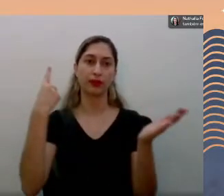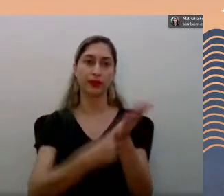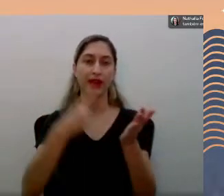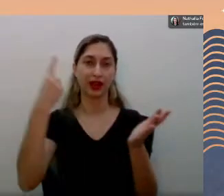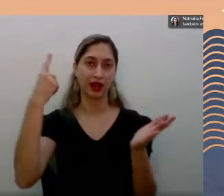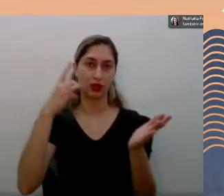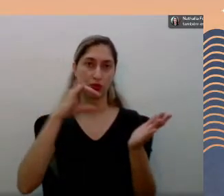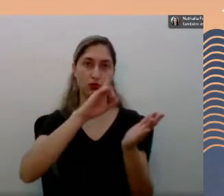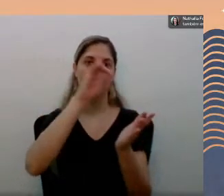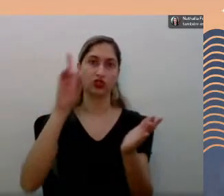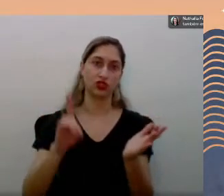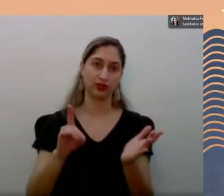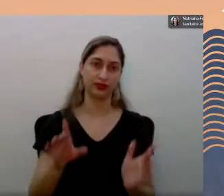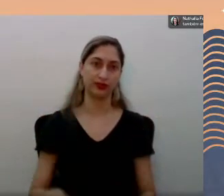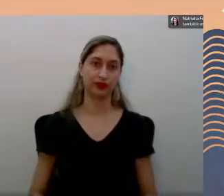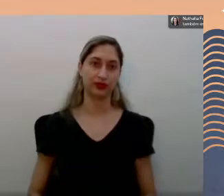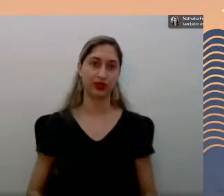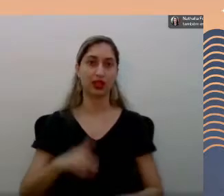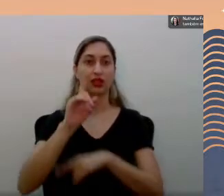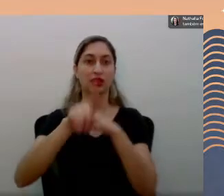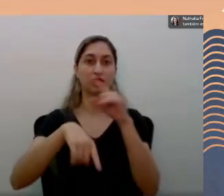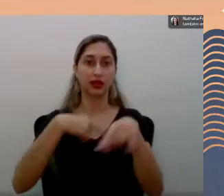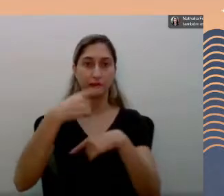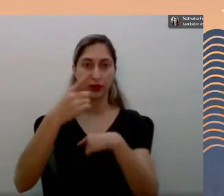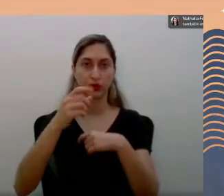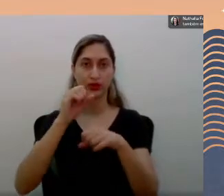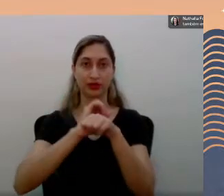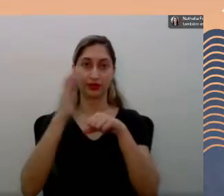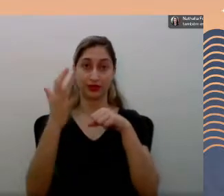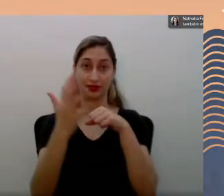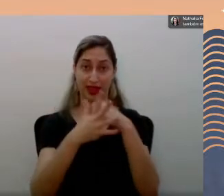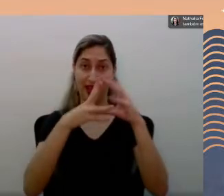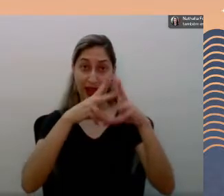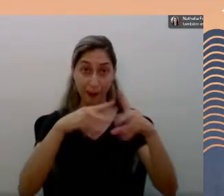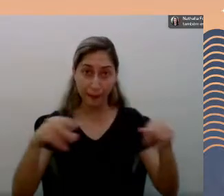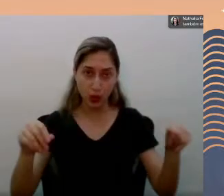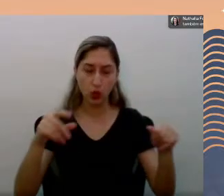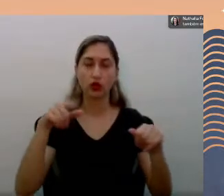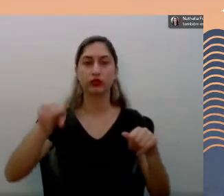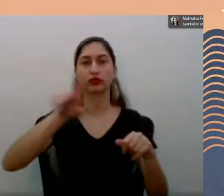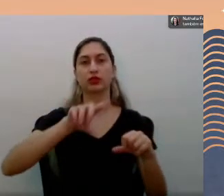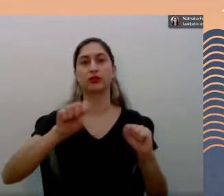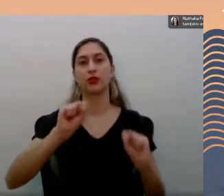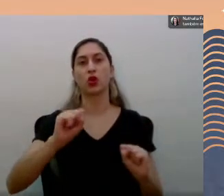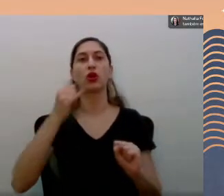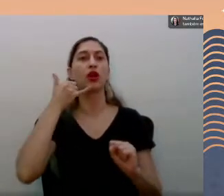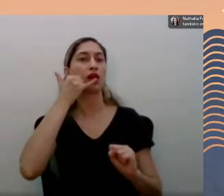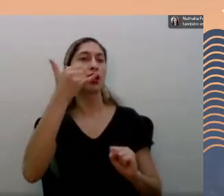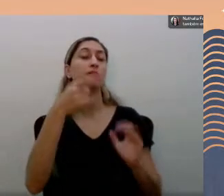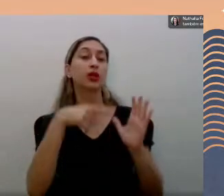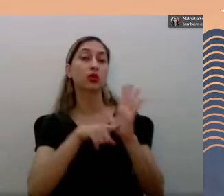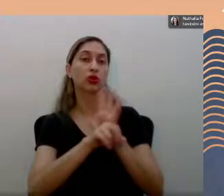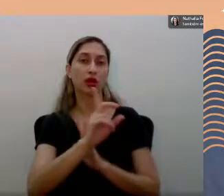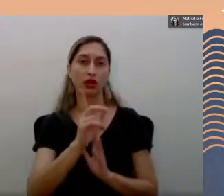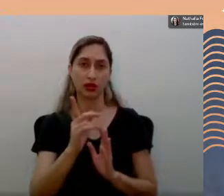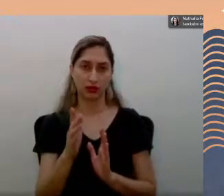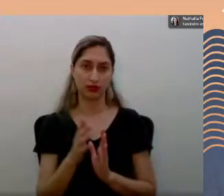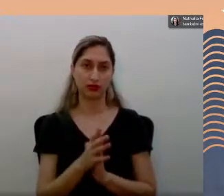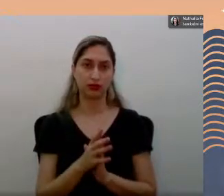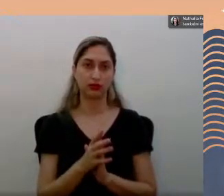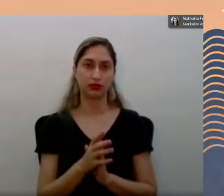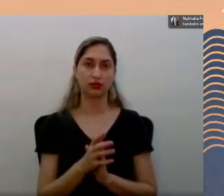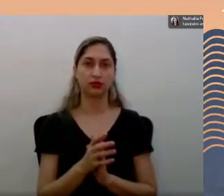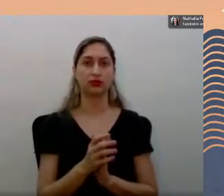eu tô falando quando para de me acabar recomendo entrar em contato diretamente lá para ter mais informações mas a gente vai conversar com representante lá que